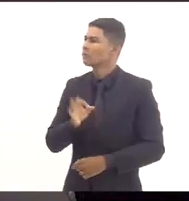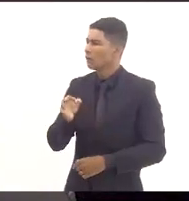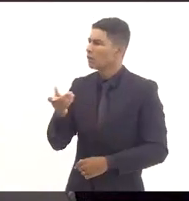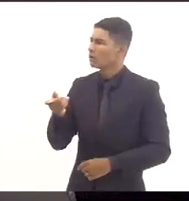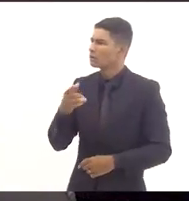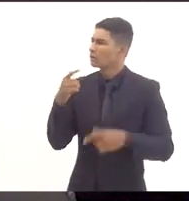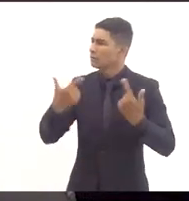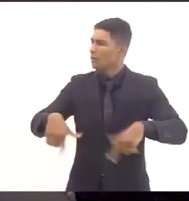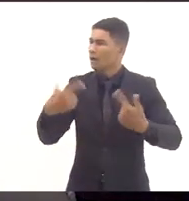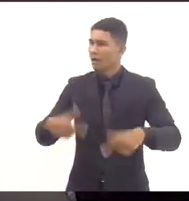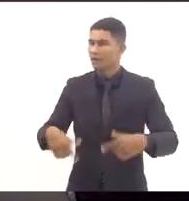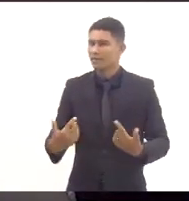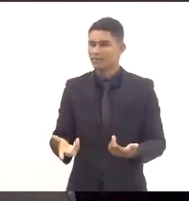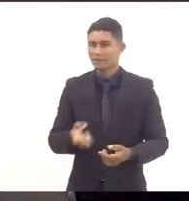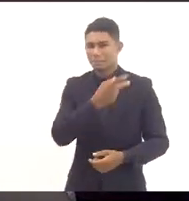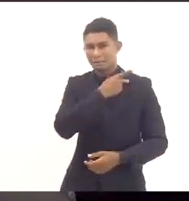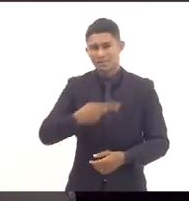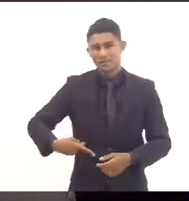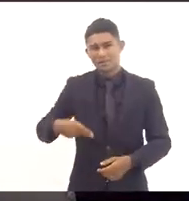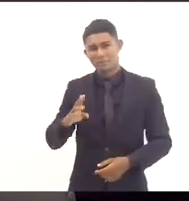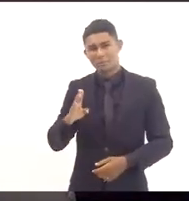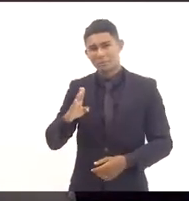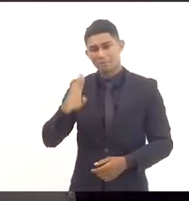o presidente do Brasil